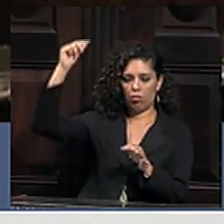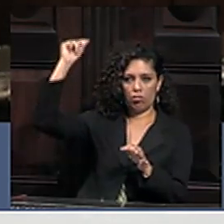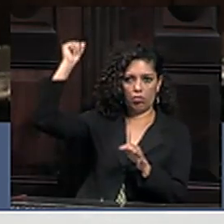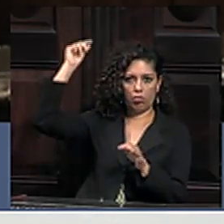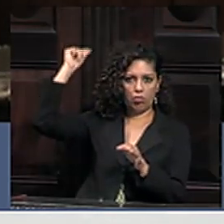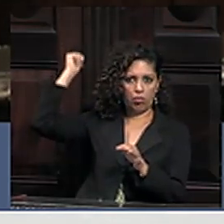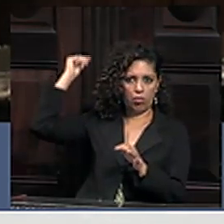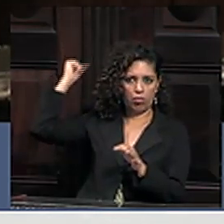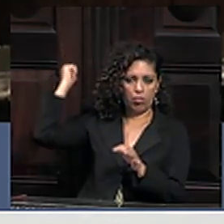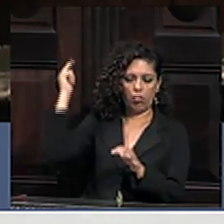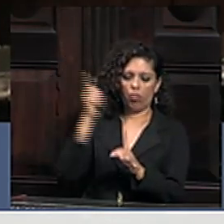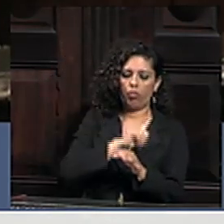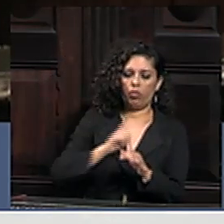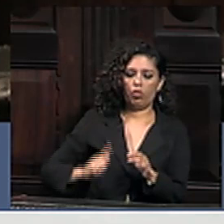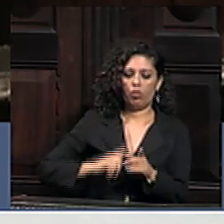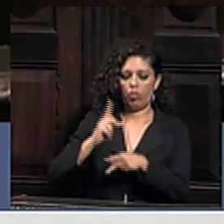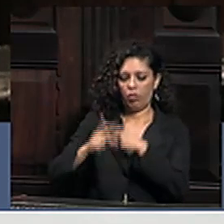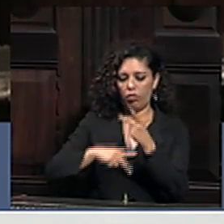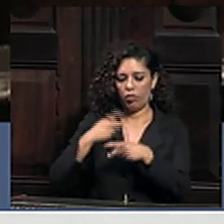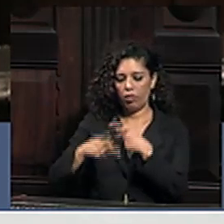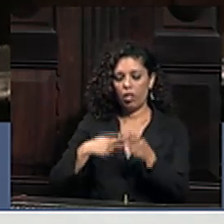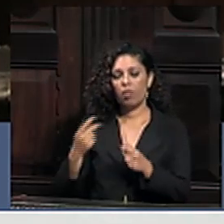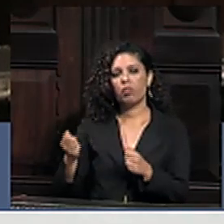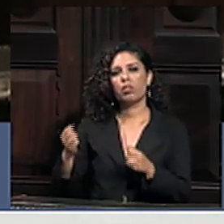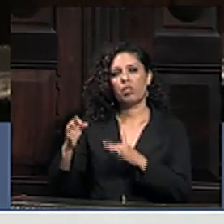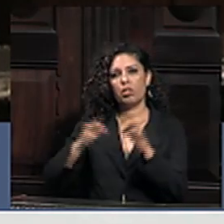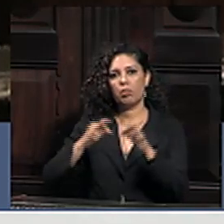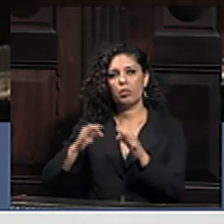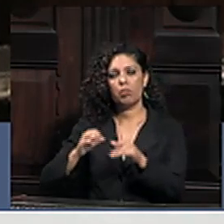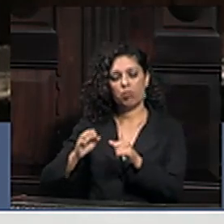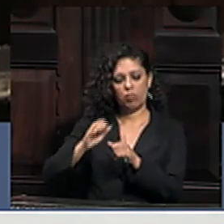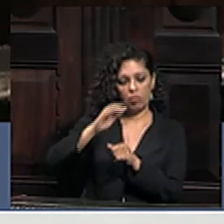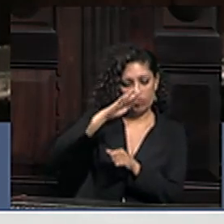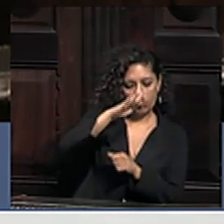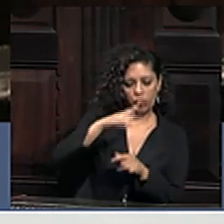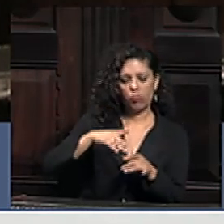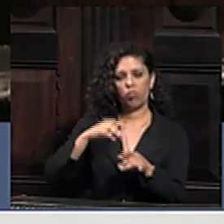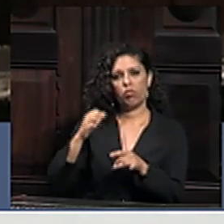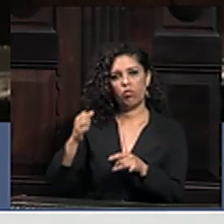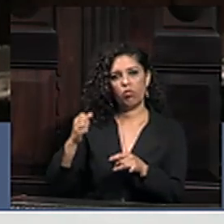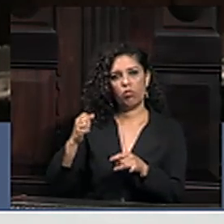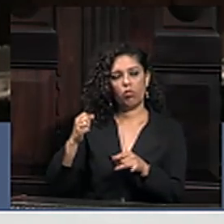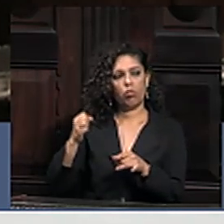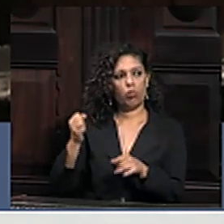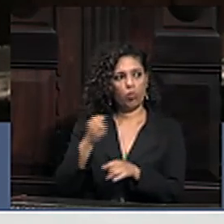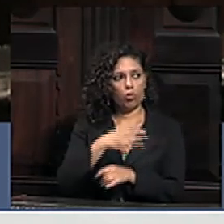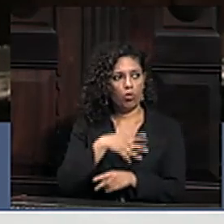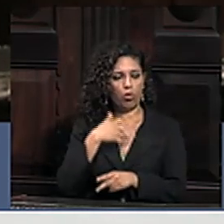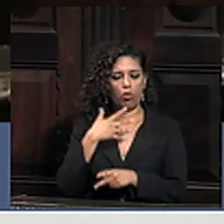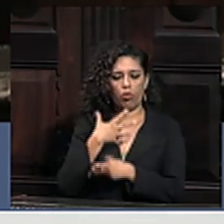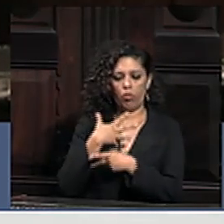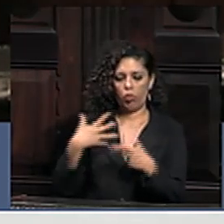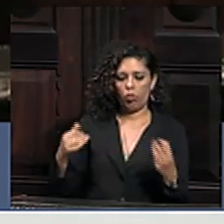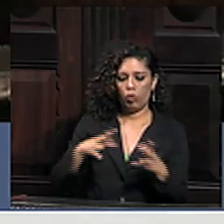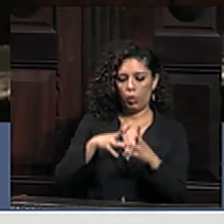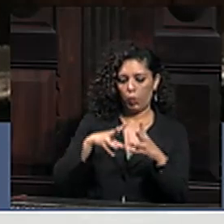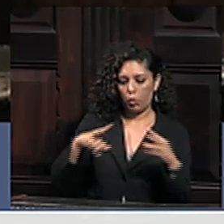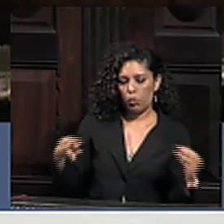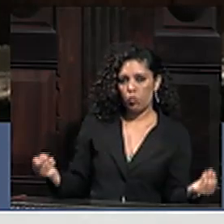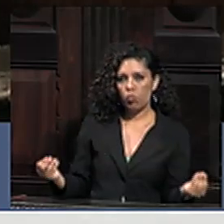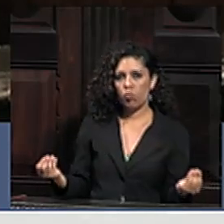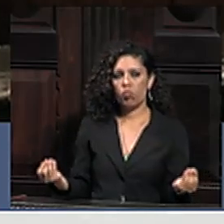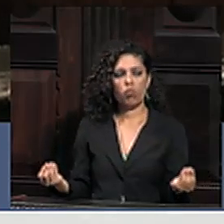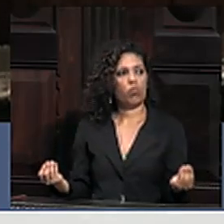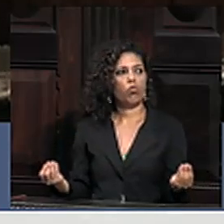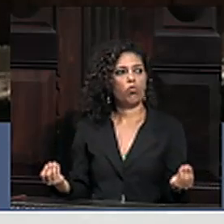prometeram fazer o viaduto de Austin, porque várias vidas foram tiradas naquela travessia